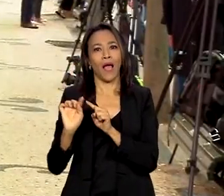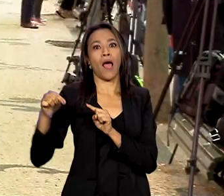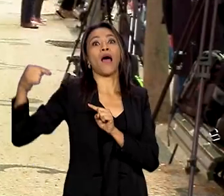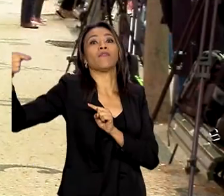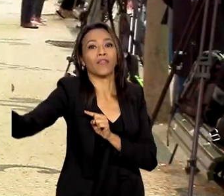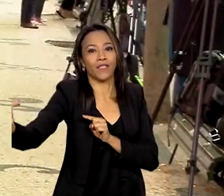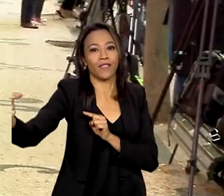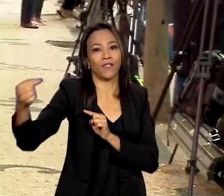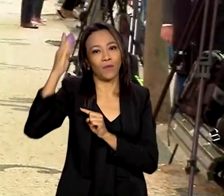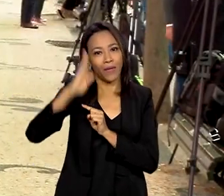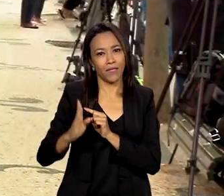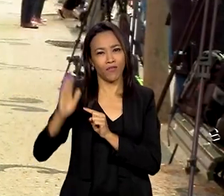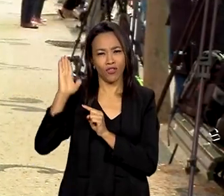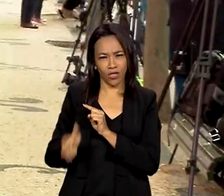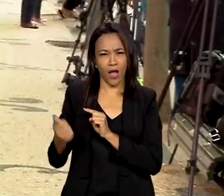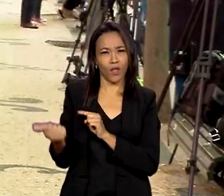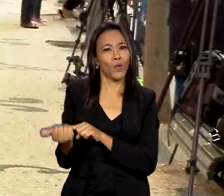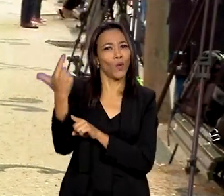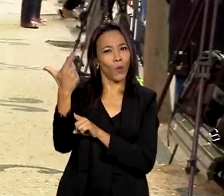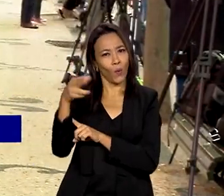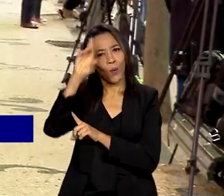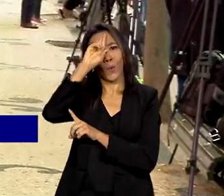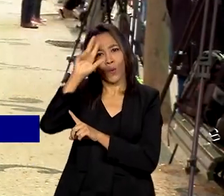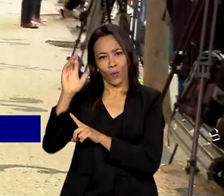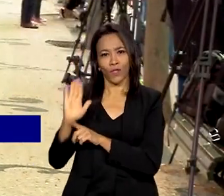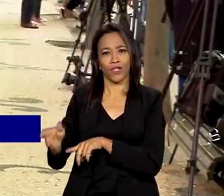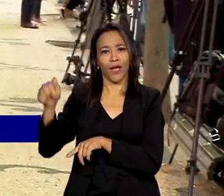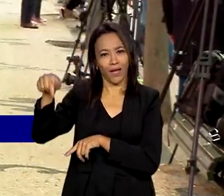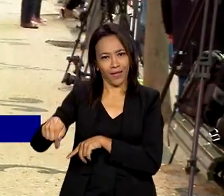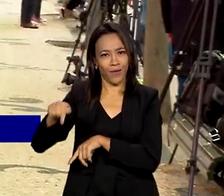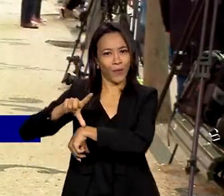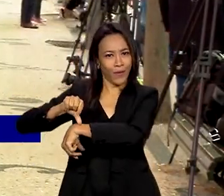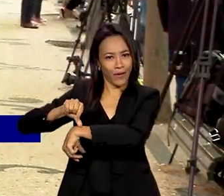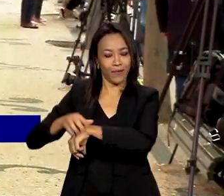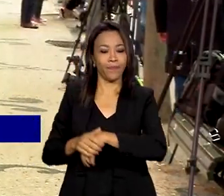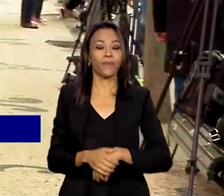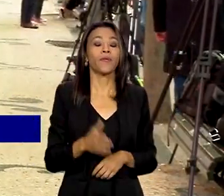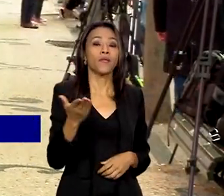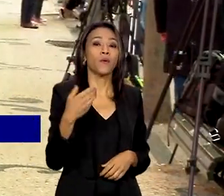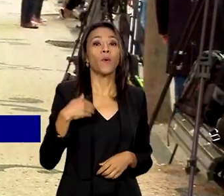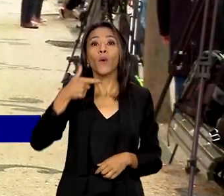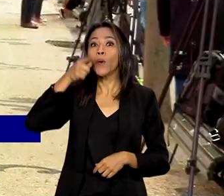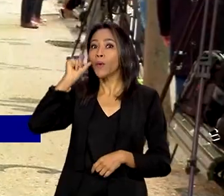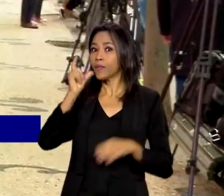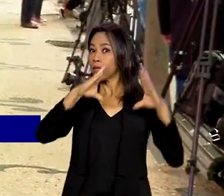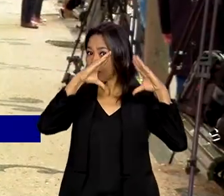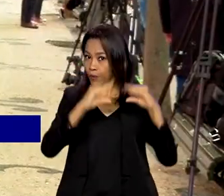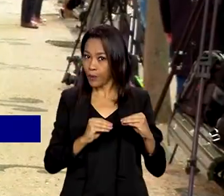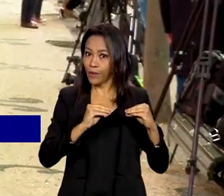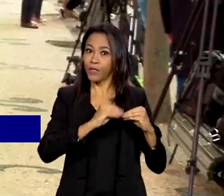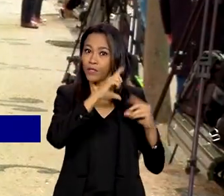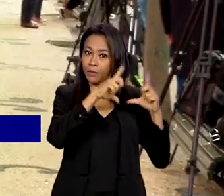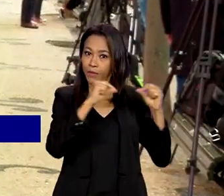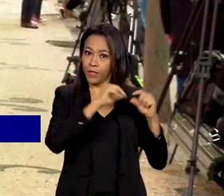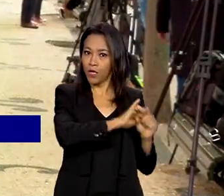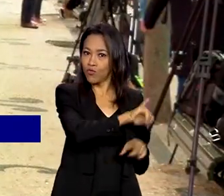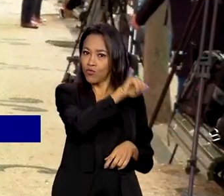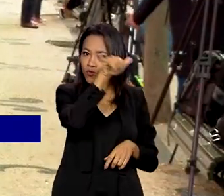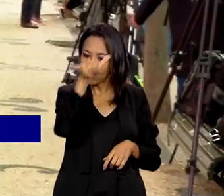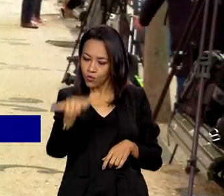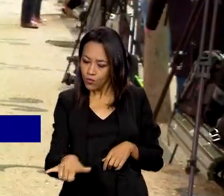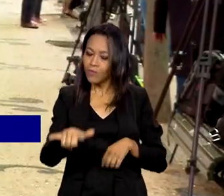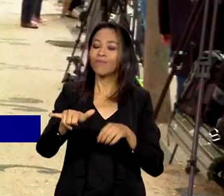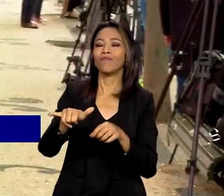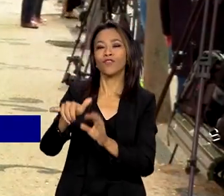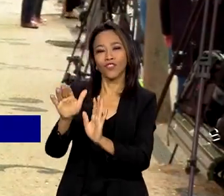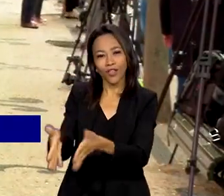Então, já são meio-dia aqui. E olha, o avião presidencial partiu ontem à noite de Brasília e já chegou, sim, aqui